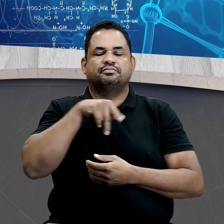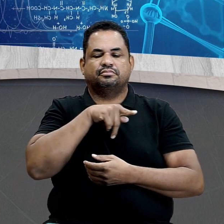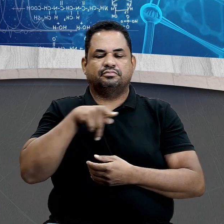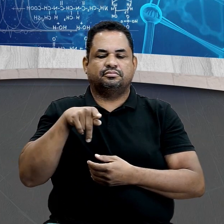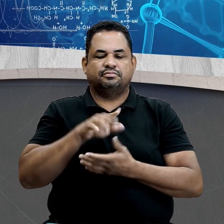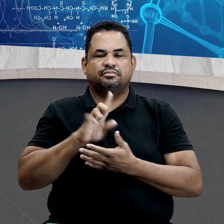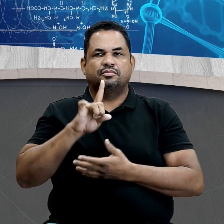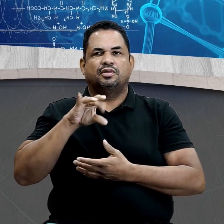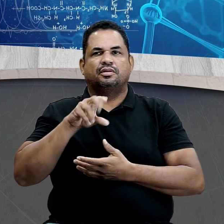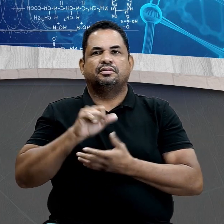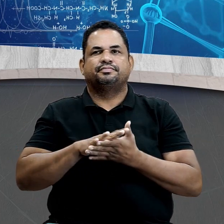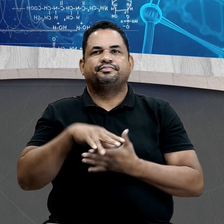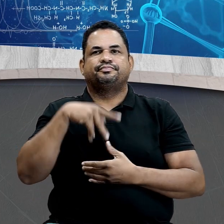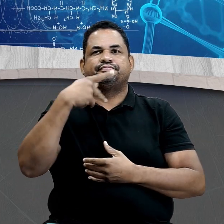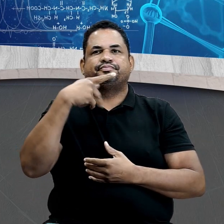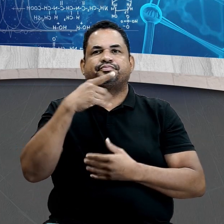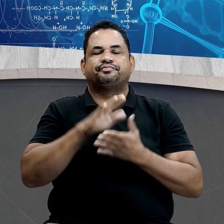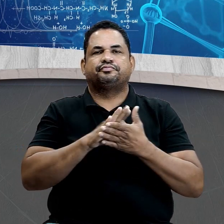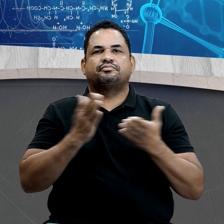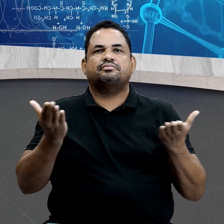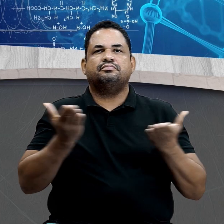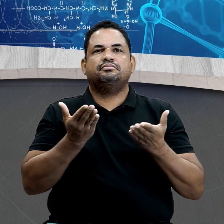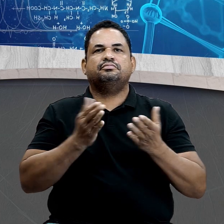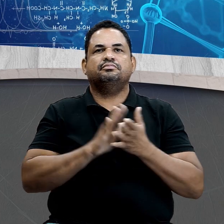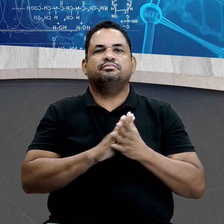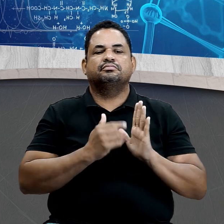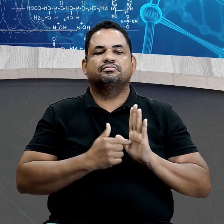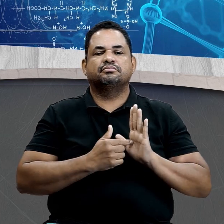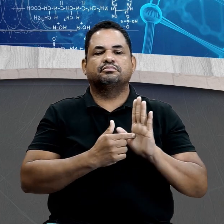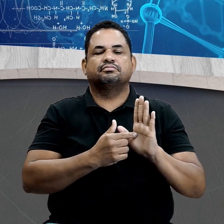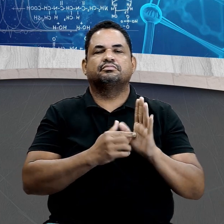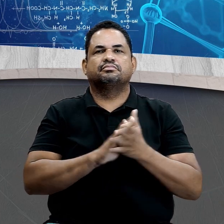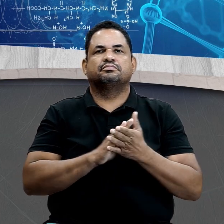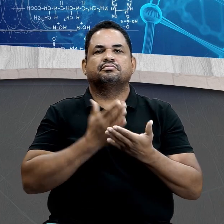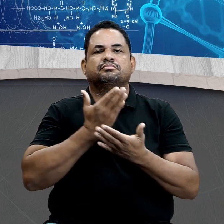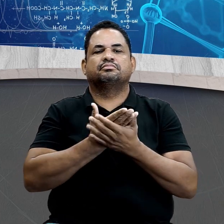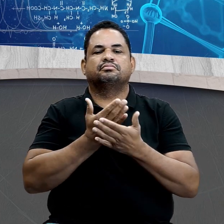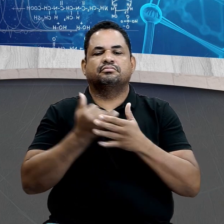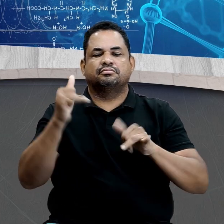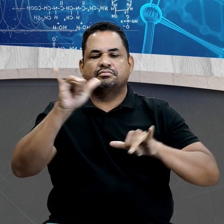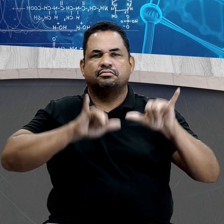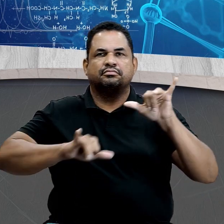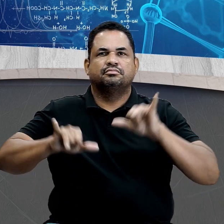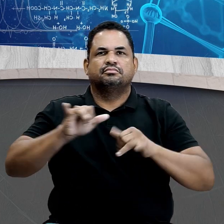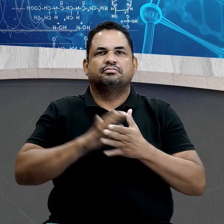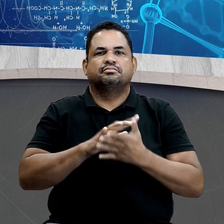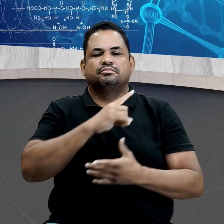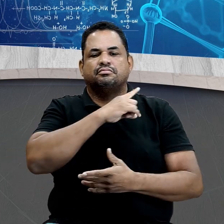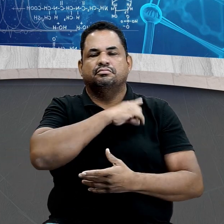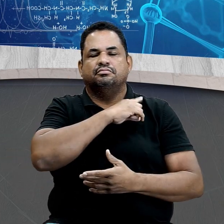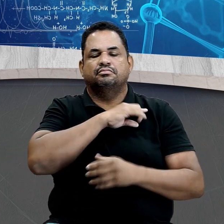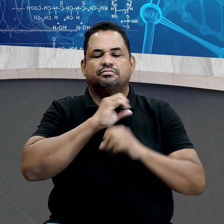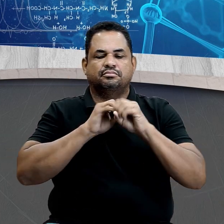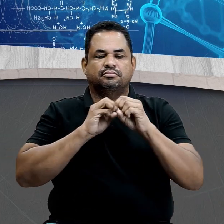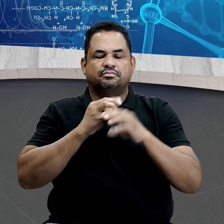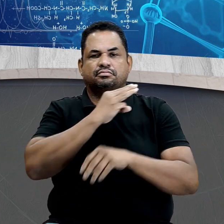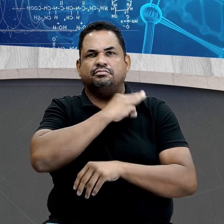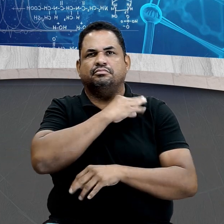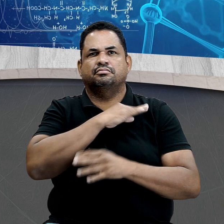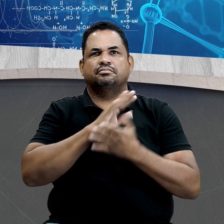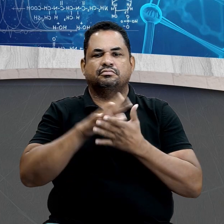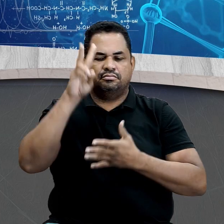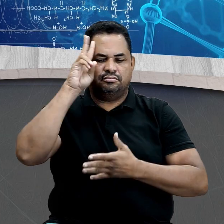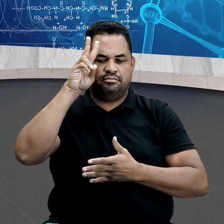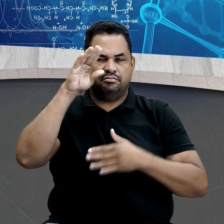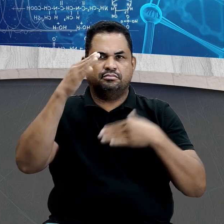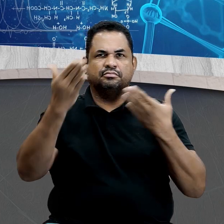fala e estamos levando para você mais uma aula de Química, ó, primeiro ano do ensino médio. E lembre de uma